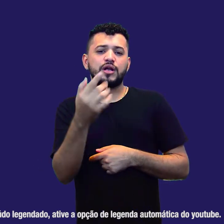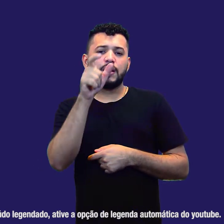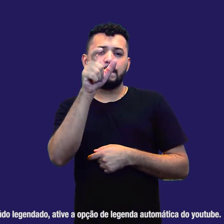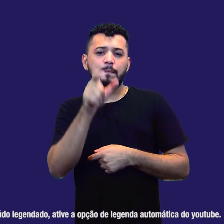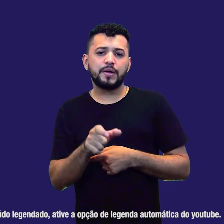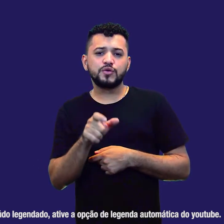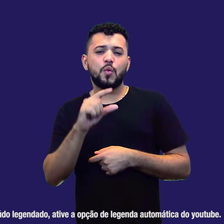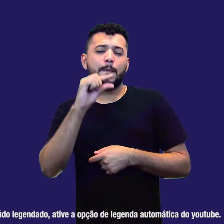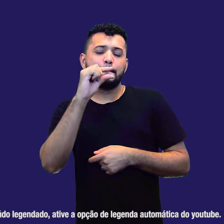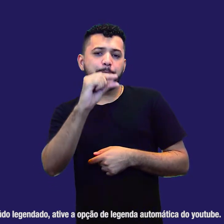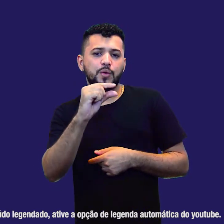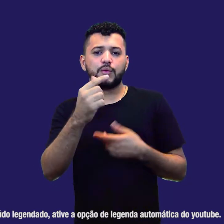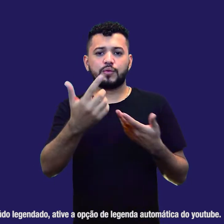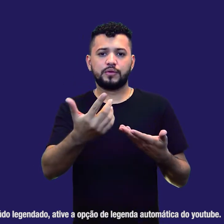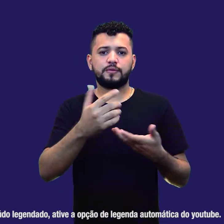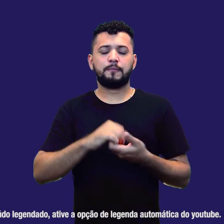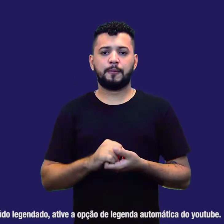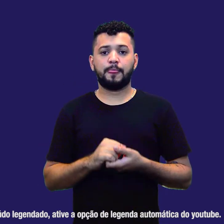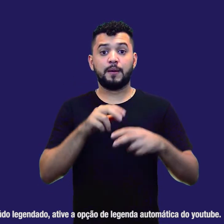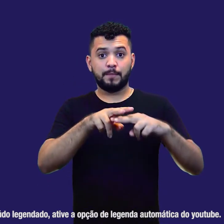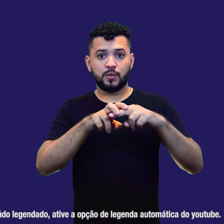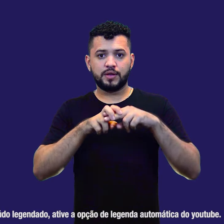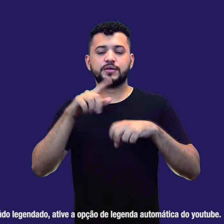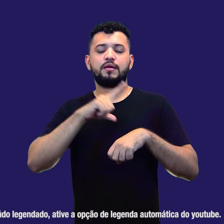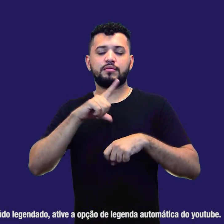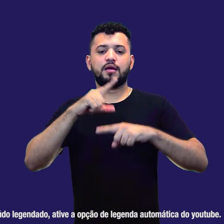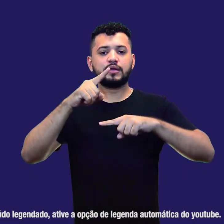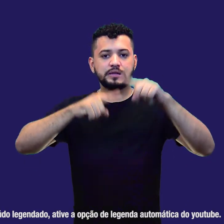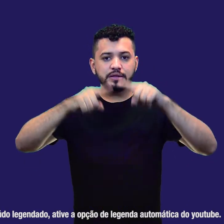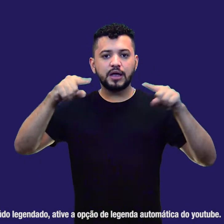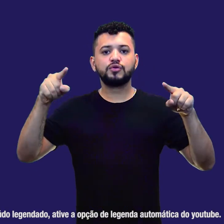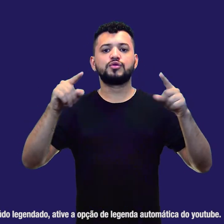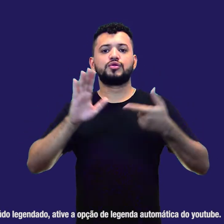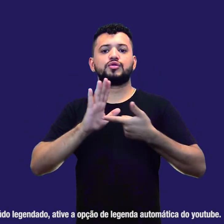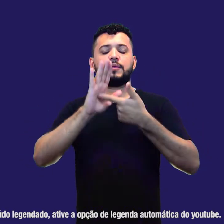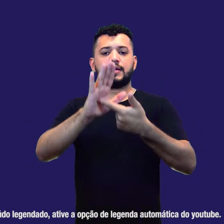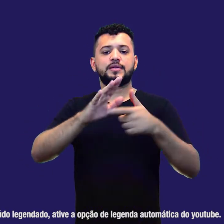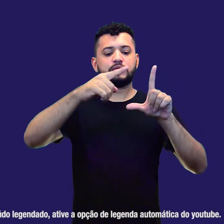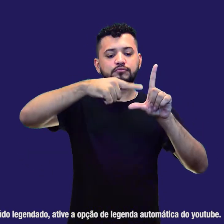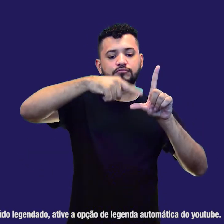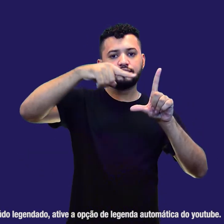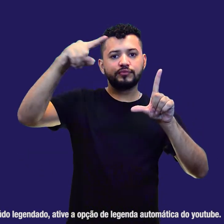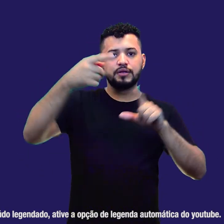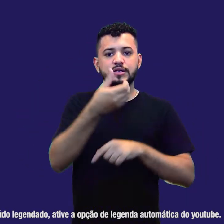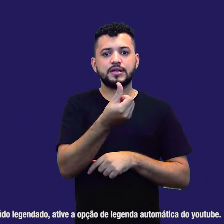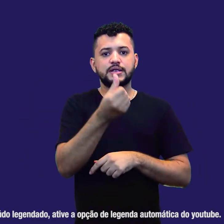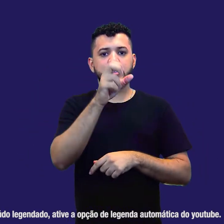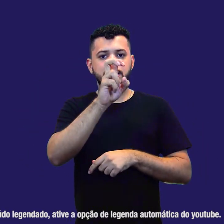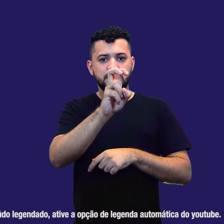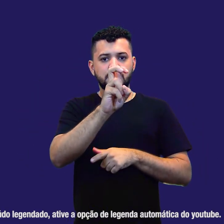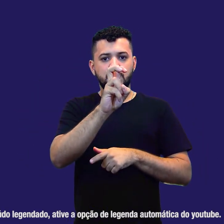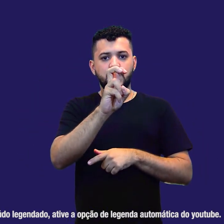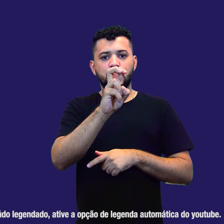pessoas, por isso que tem essa estatística de a doença rara é aquela que tem 65